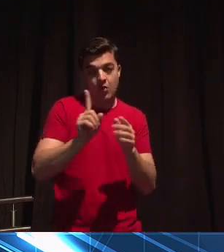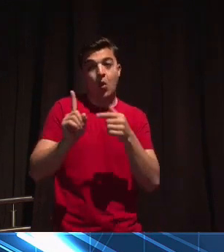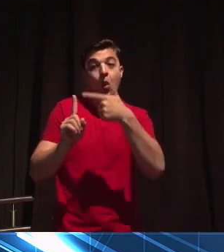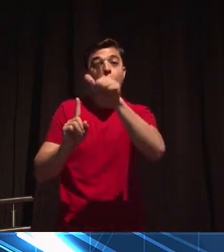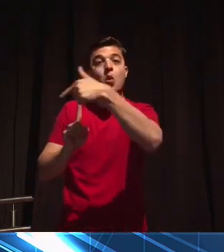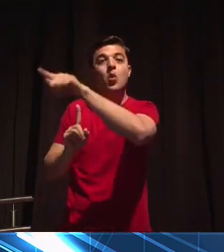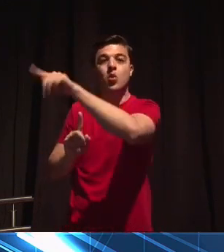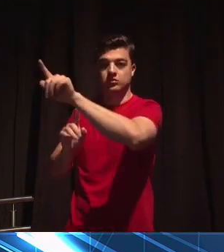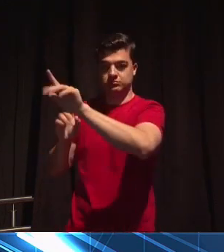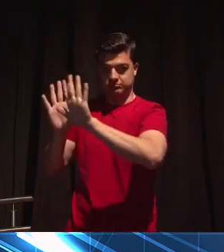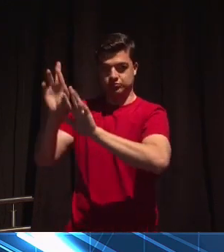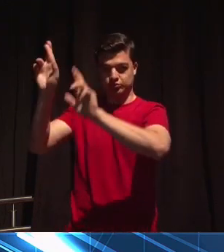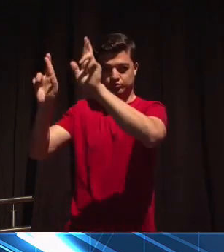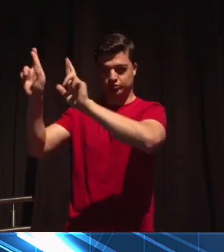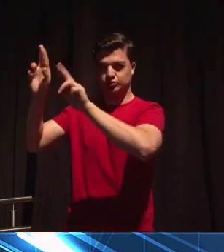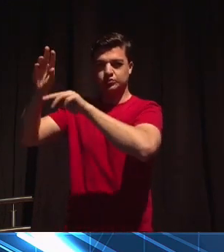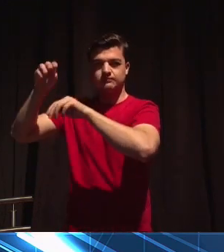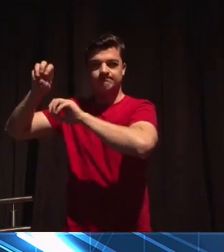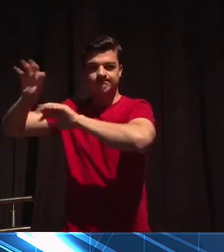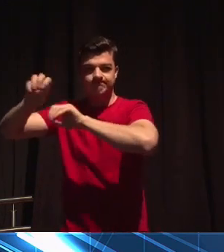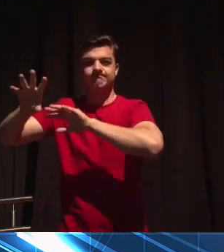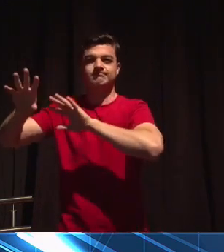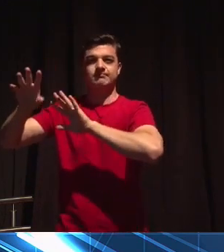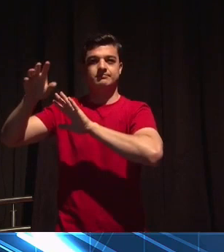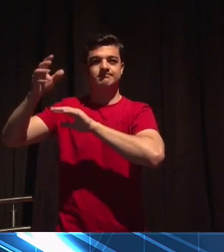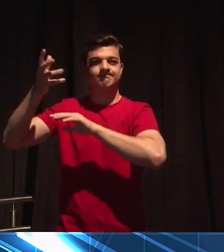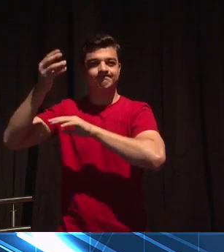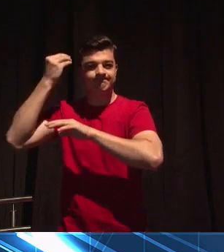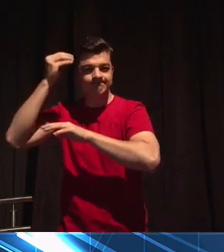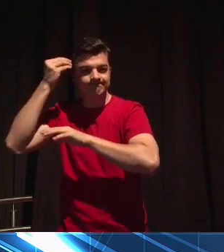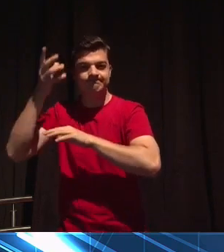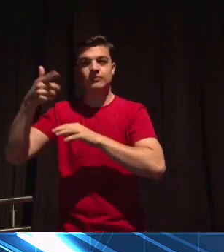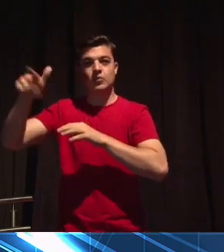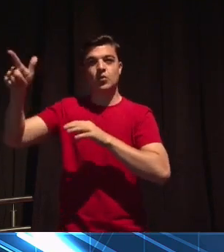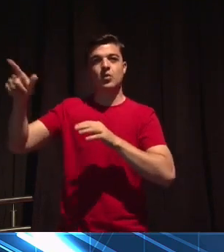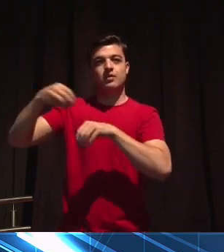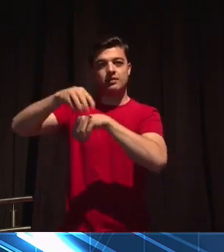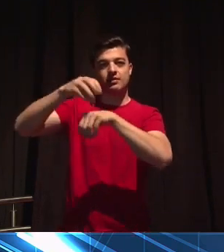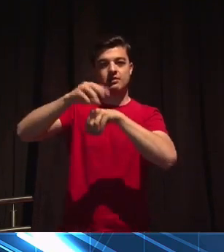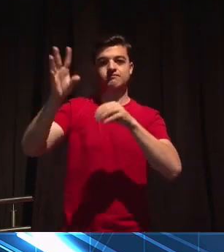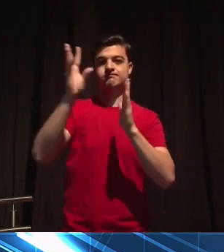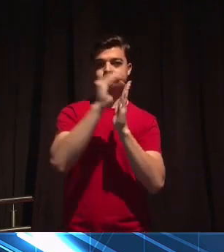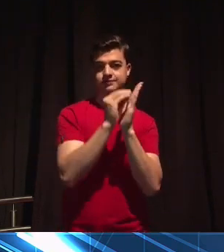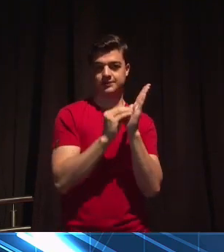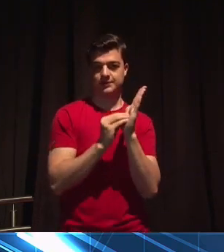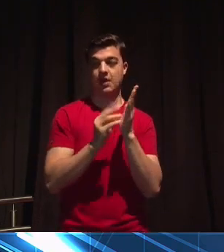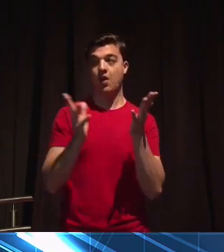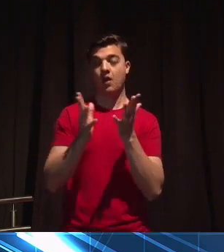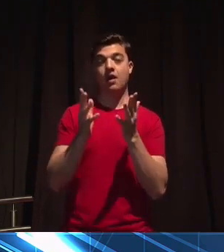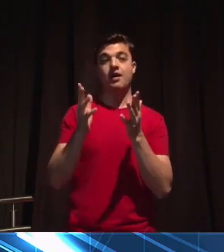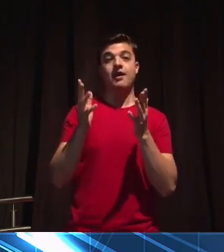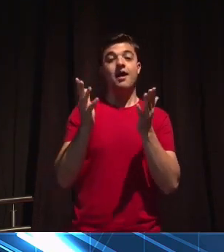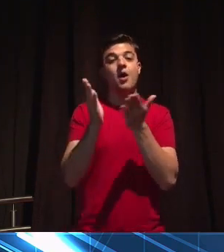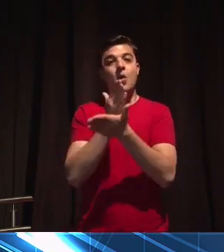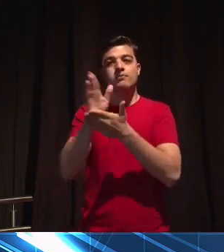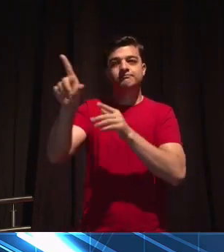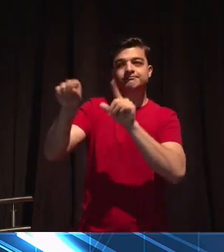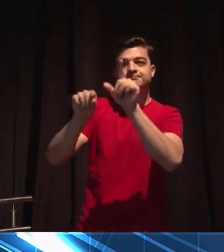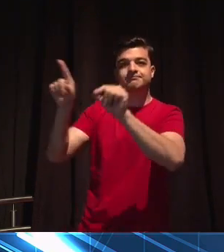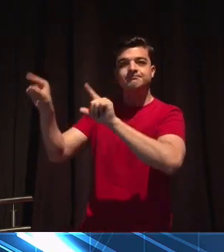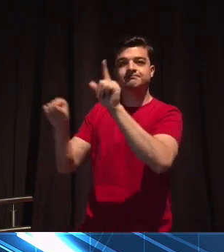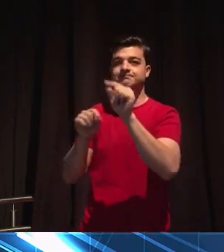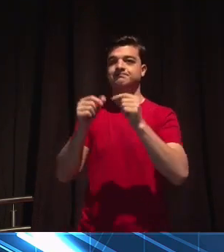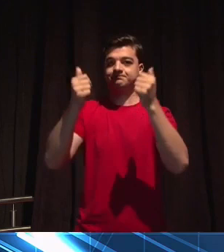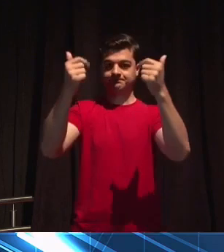o Solid Então vale a pena a gente estudar as críticas também a gente estuda o que que é sólido e estuda as críticas Essa vai ser a minha abordagem Então